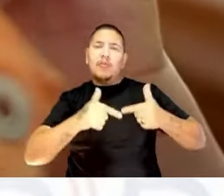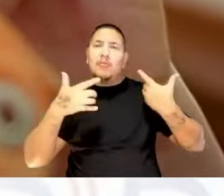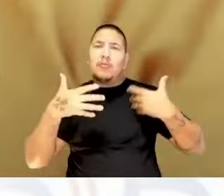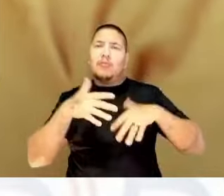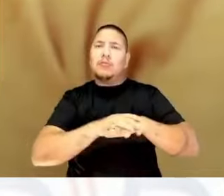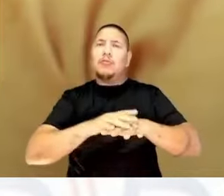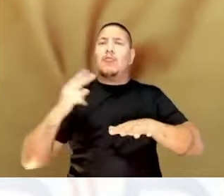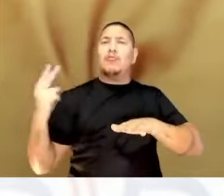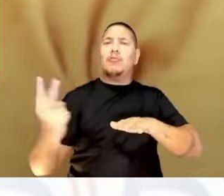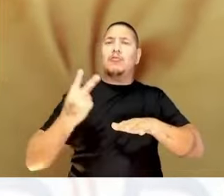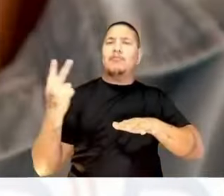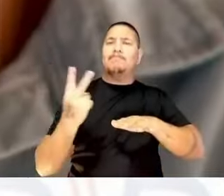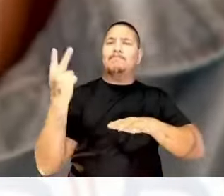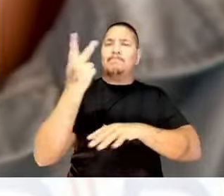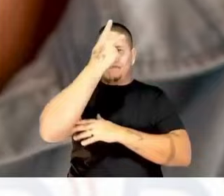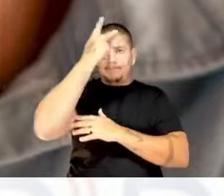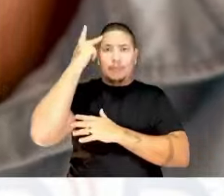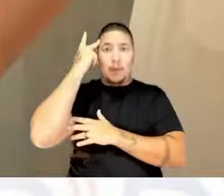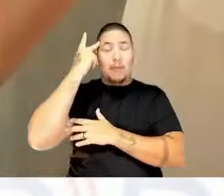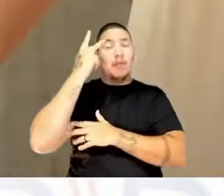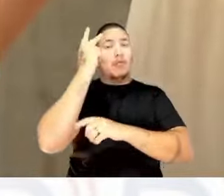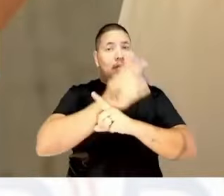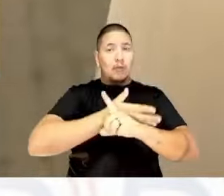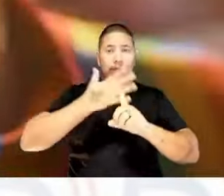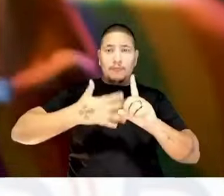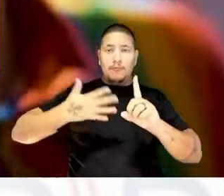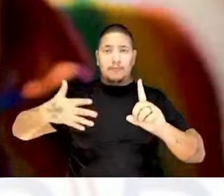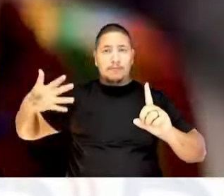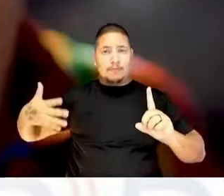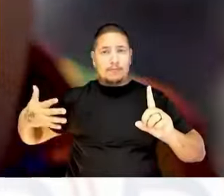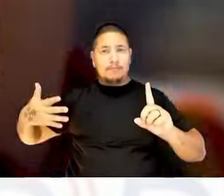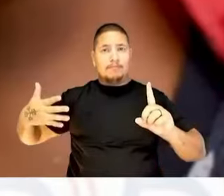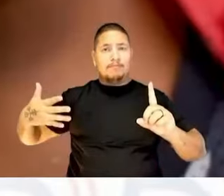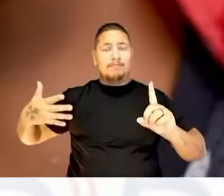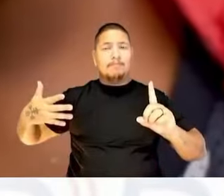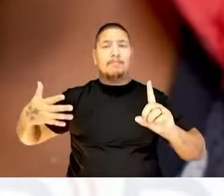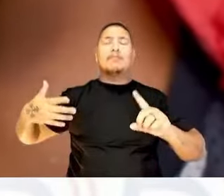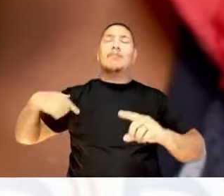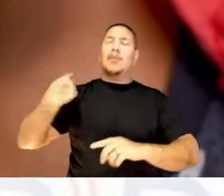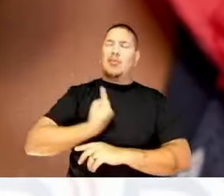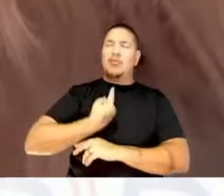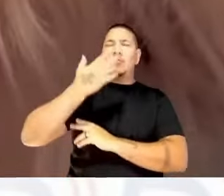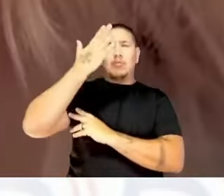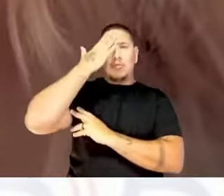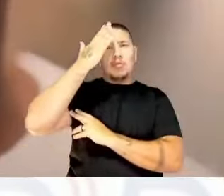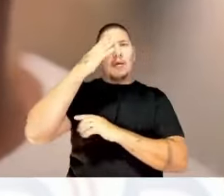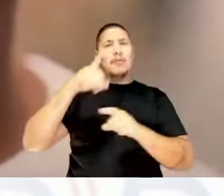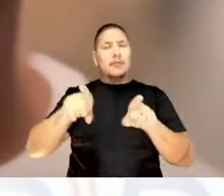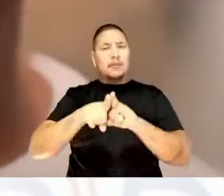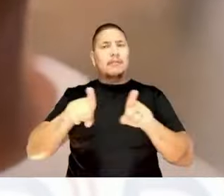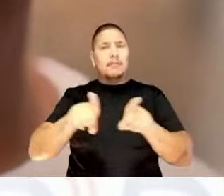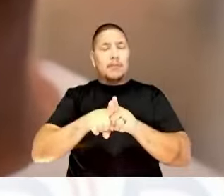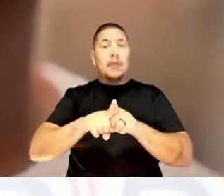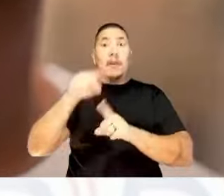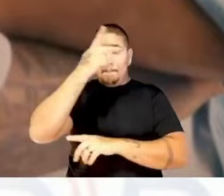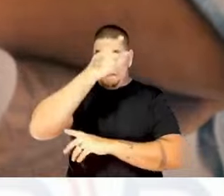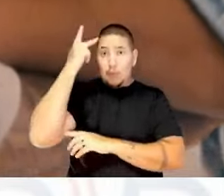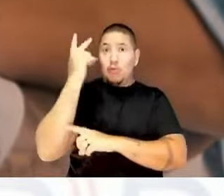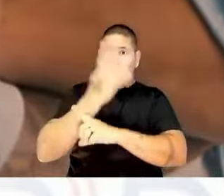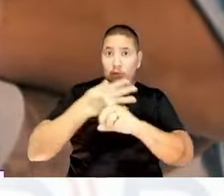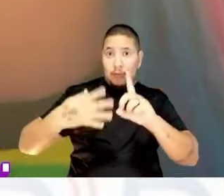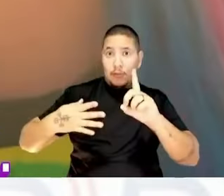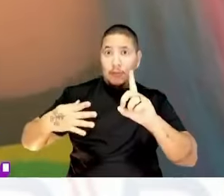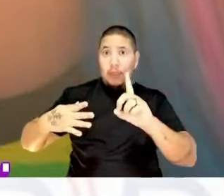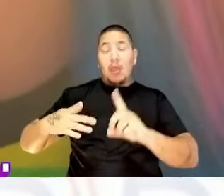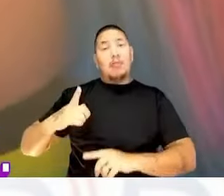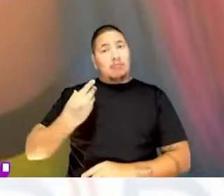adota iniciativas para a inclusão e valorização das pessoas LGBTQIA+. E sabe também que